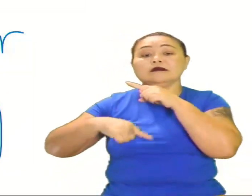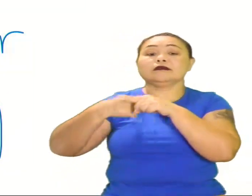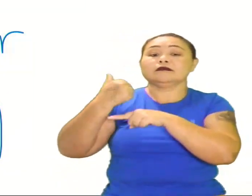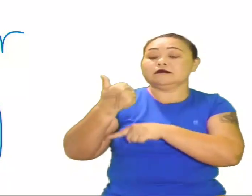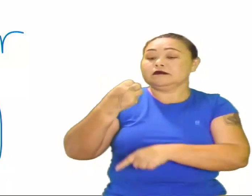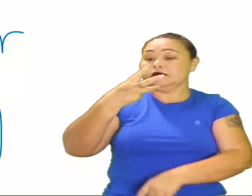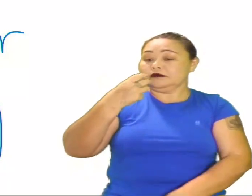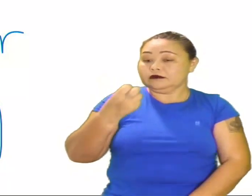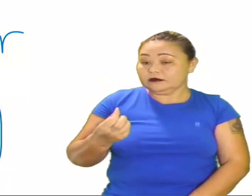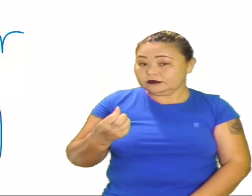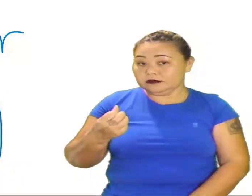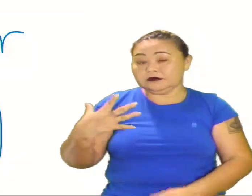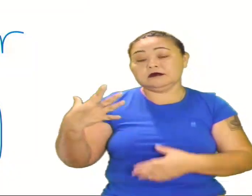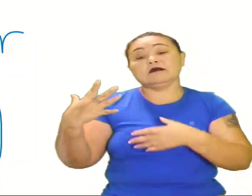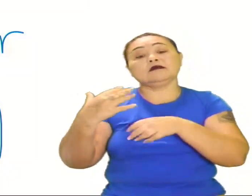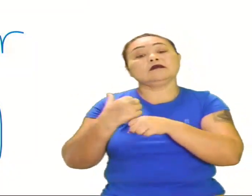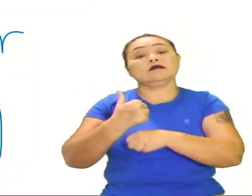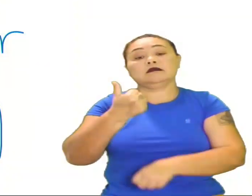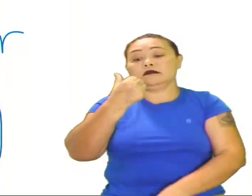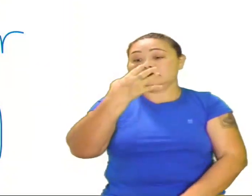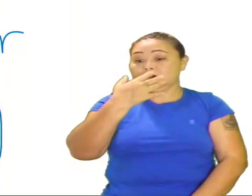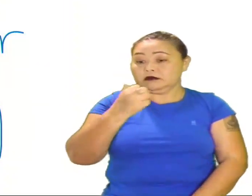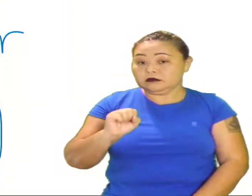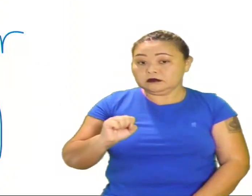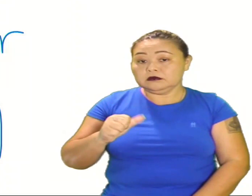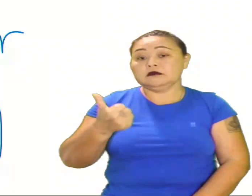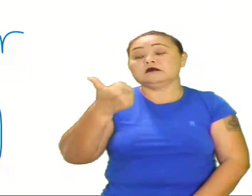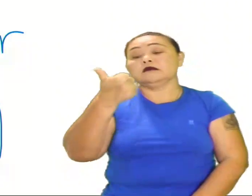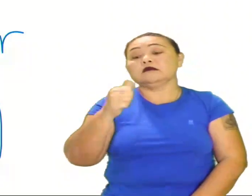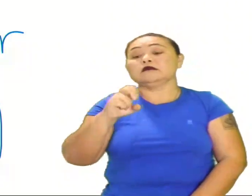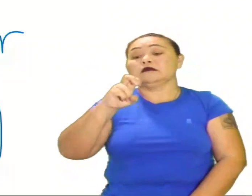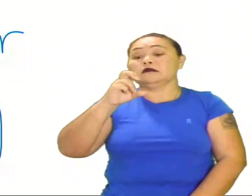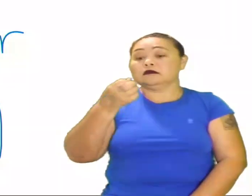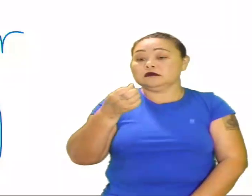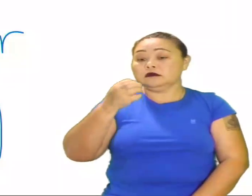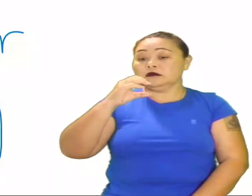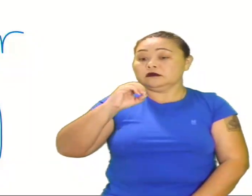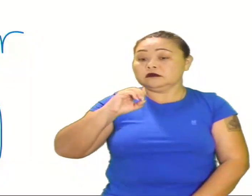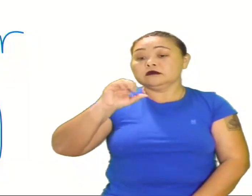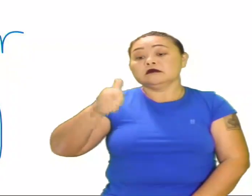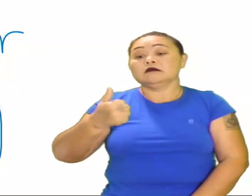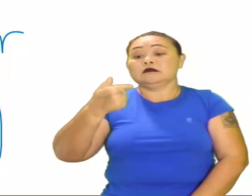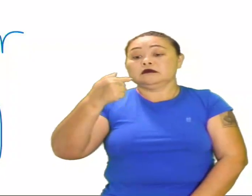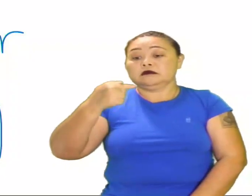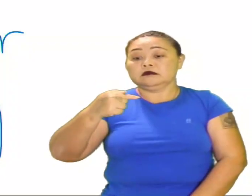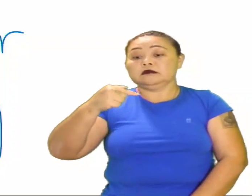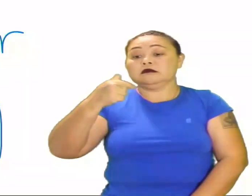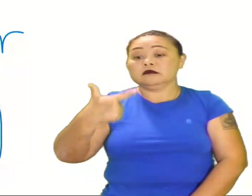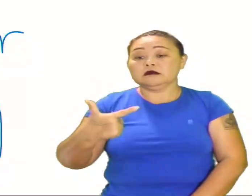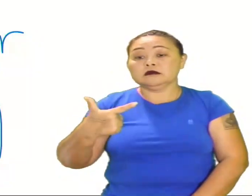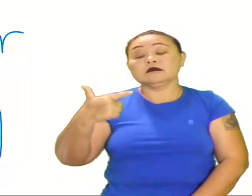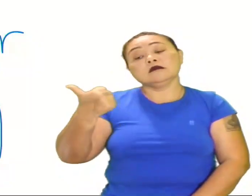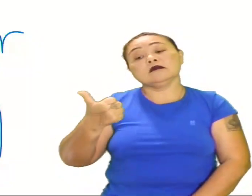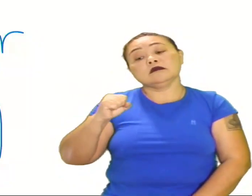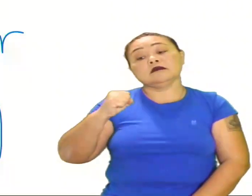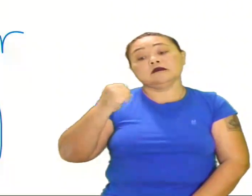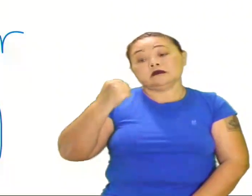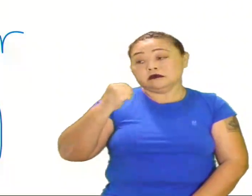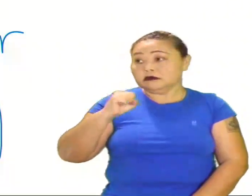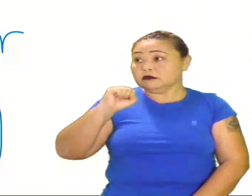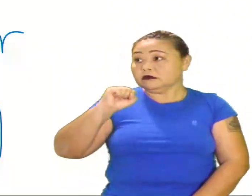né? 136, 148, 160, 172 e